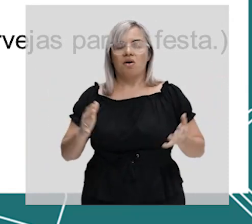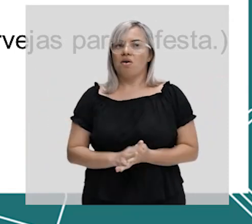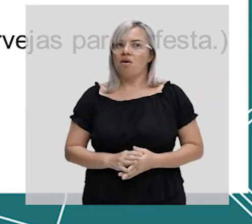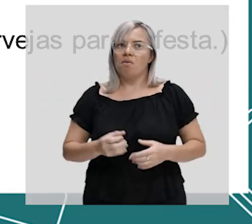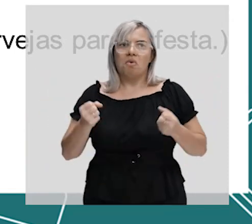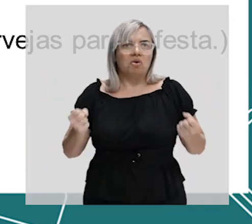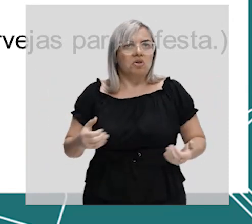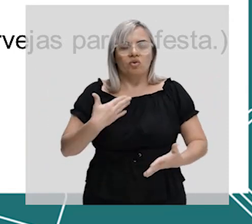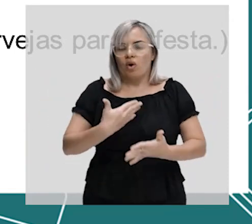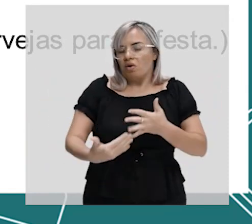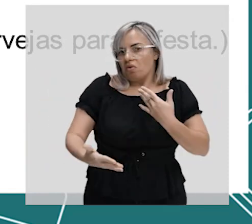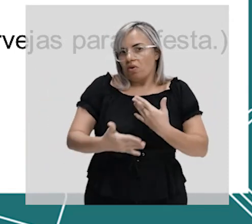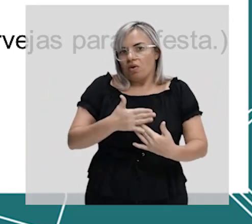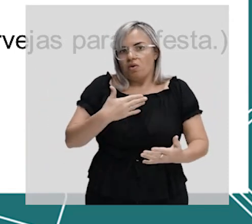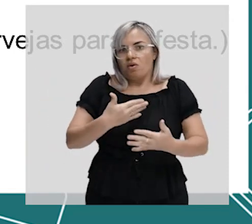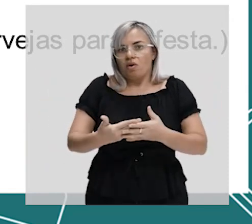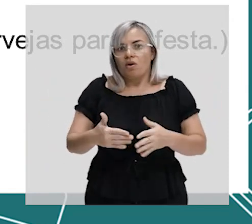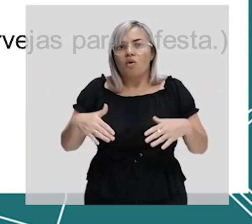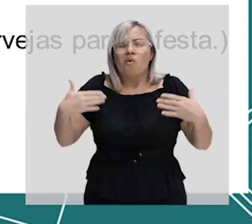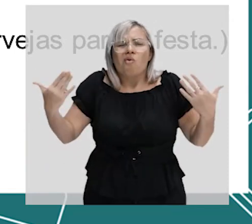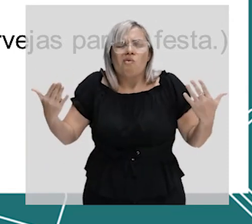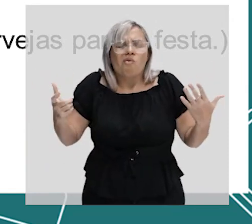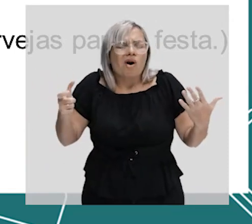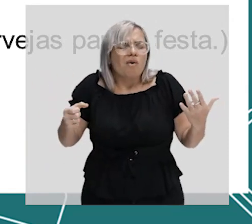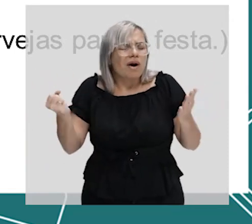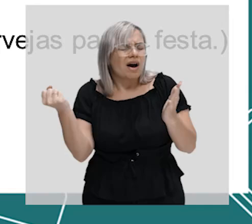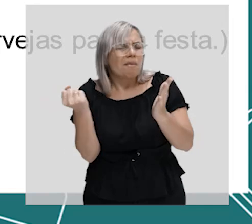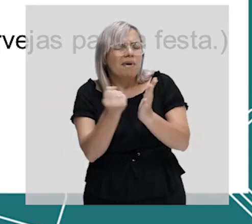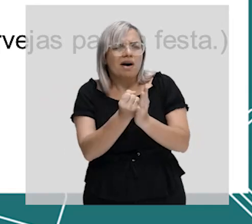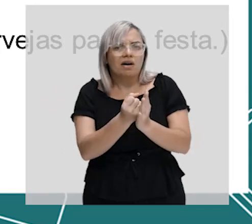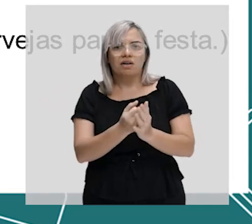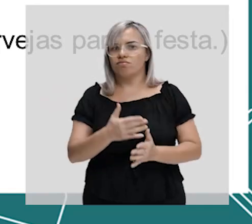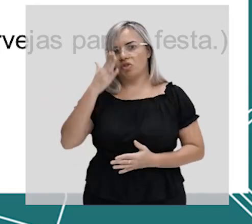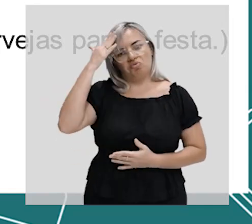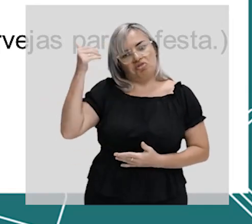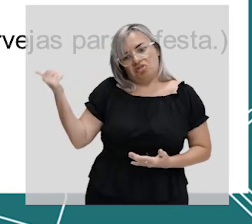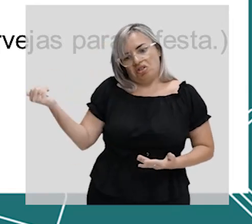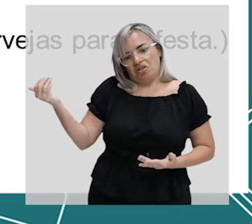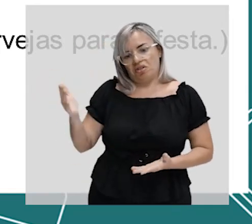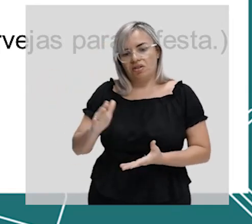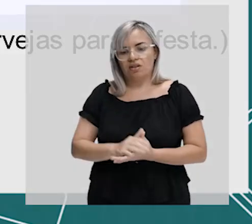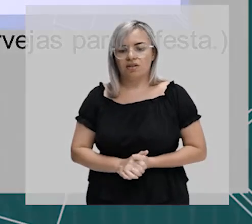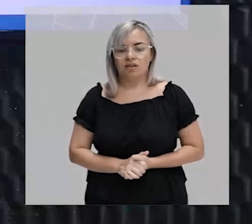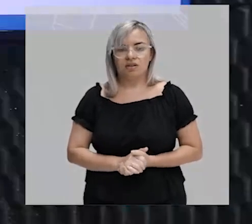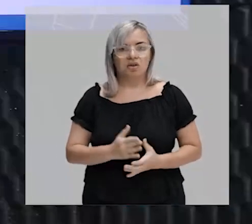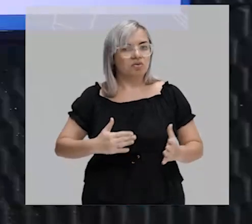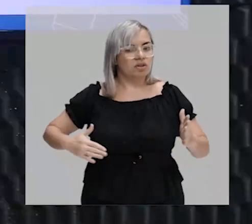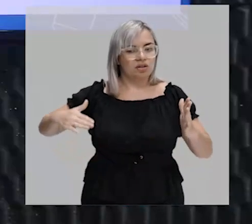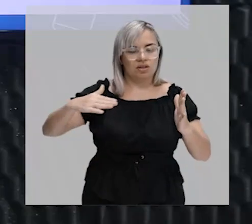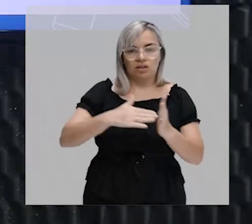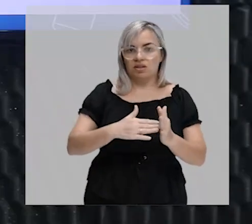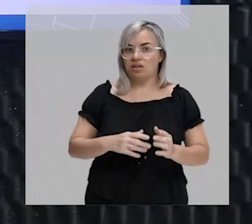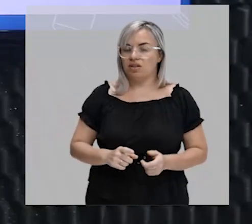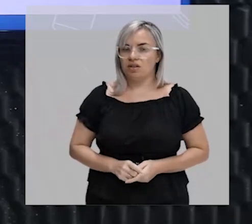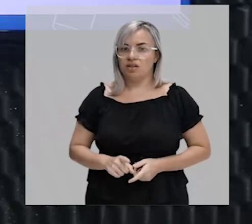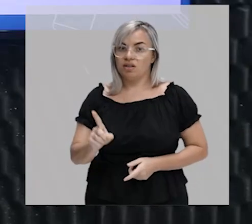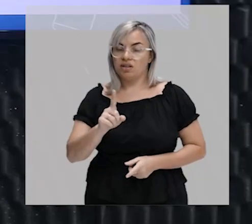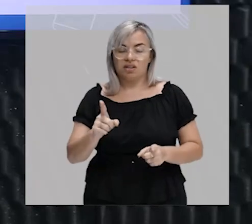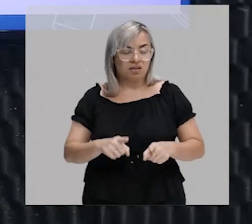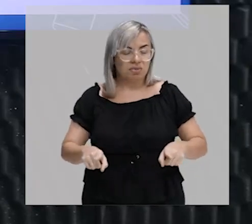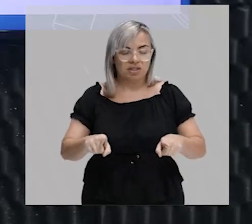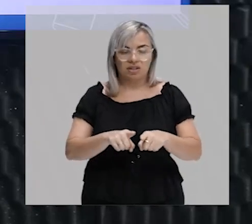não delimitei qual é a marca da cerveja. Tá certo? E nem também a festa. Tá?